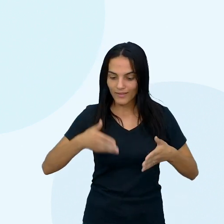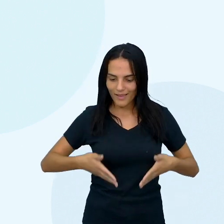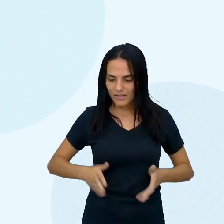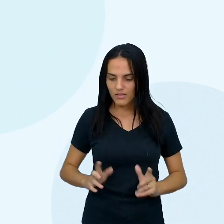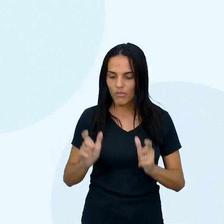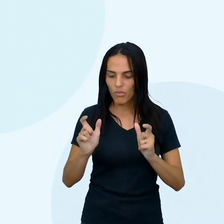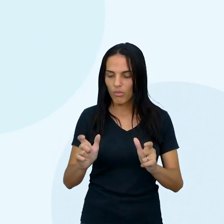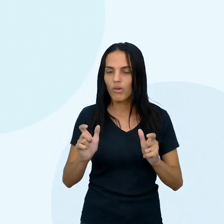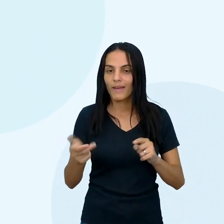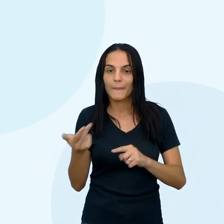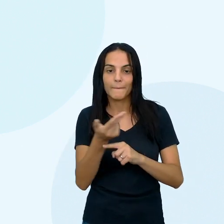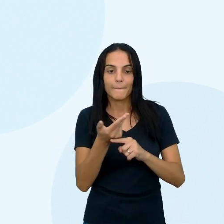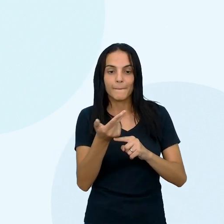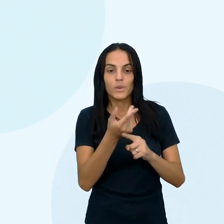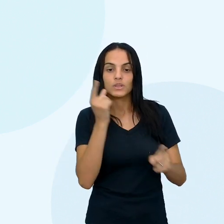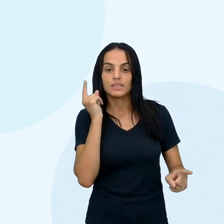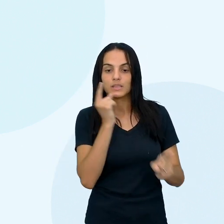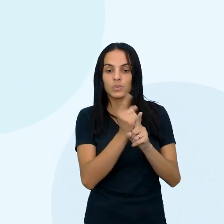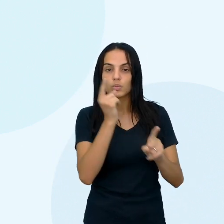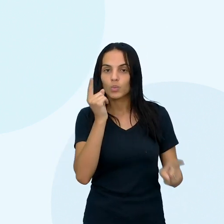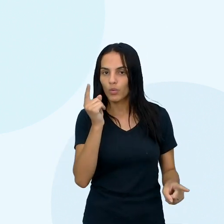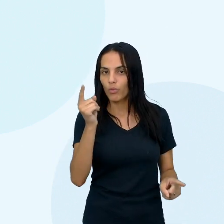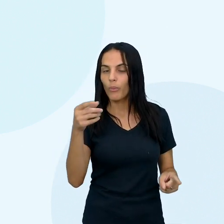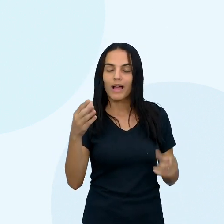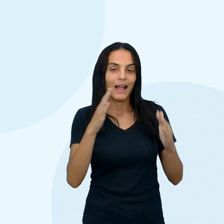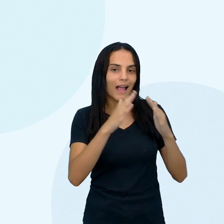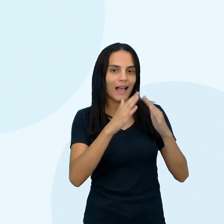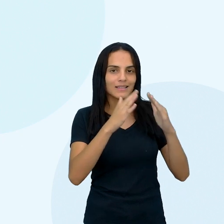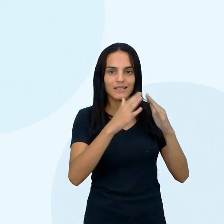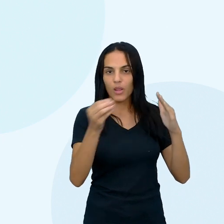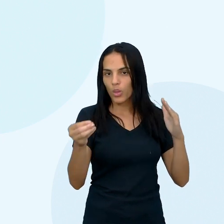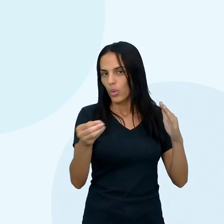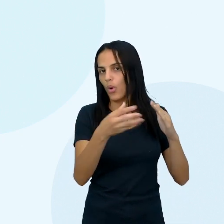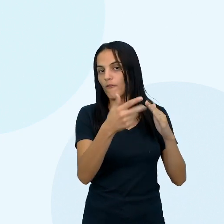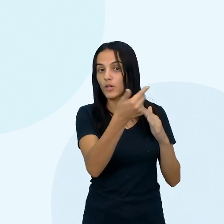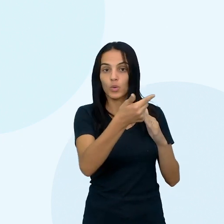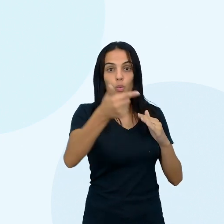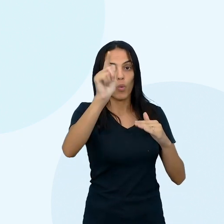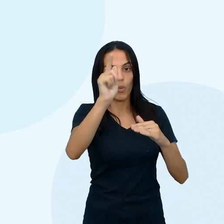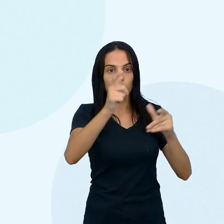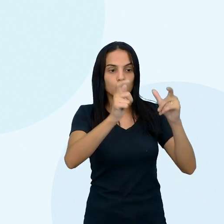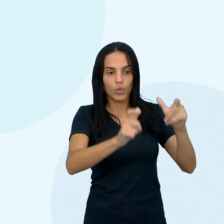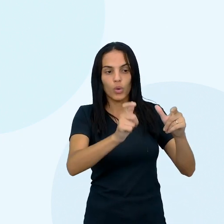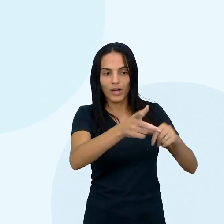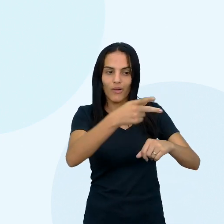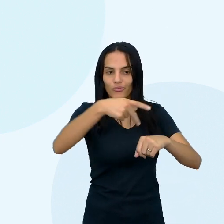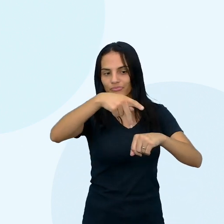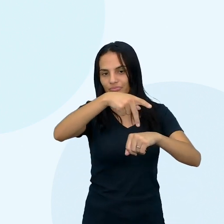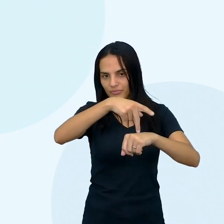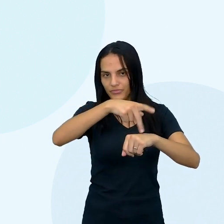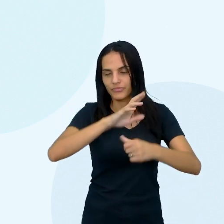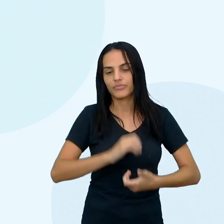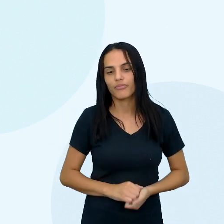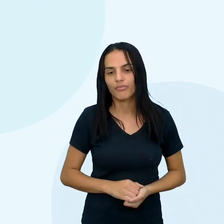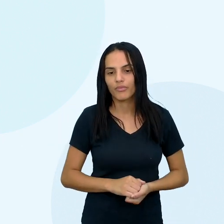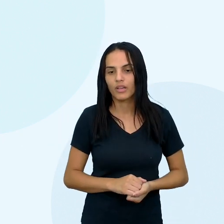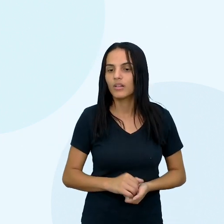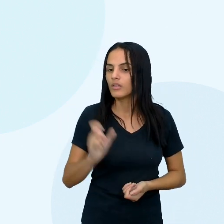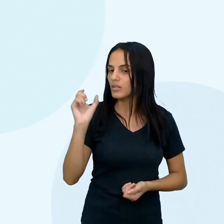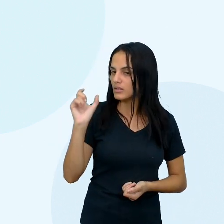e busca encontrar um novo lar em uma outra localidade. Assim, o